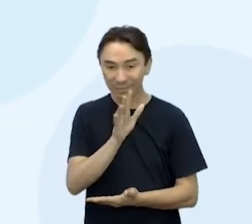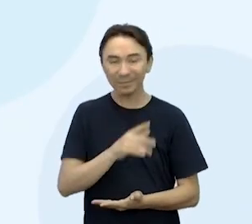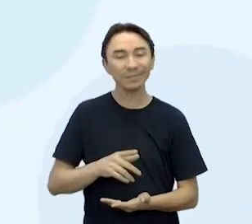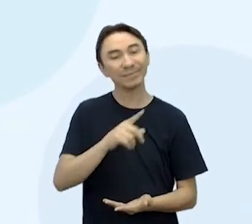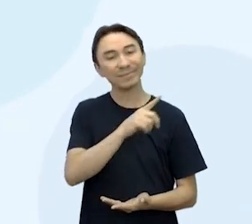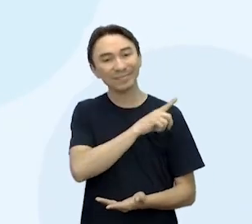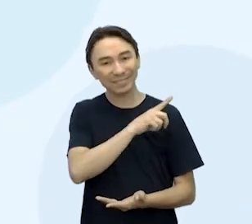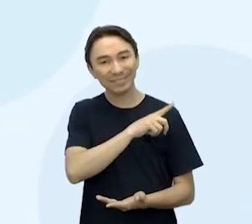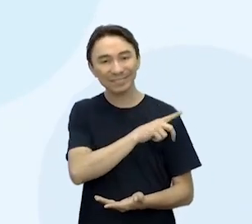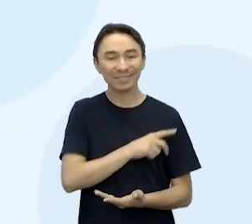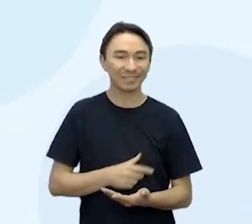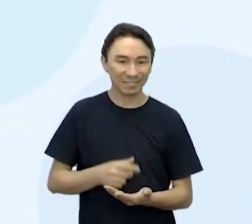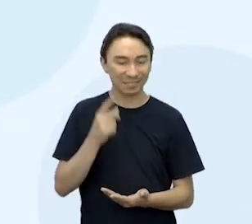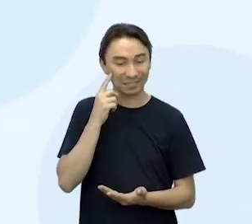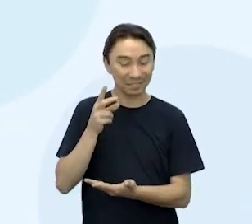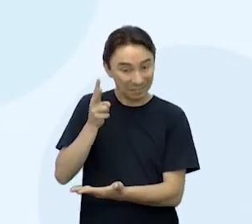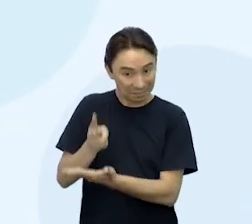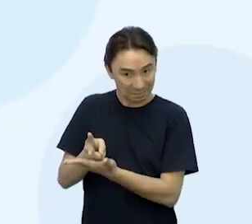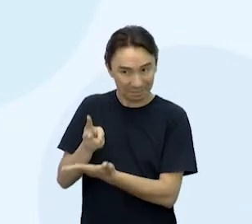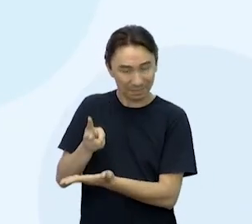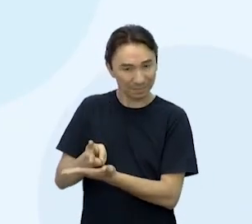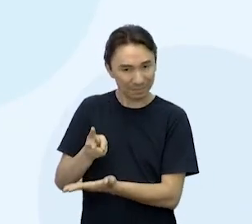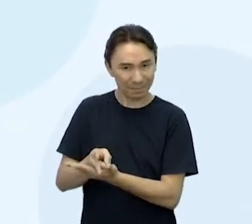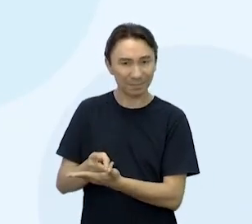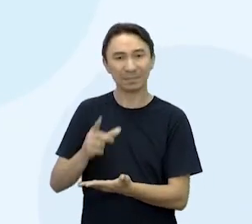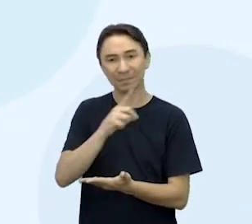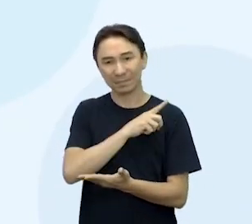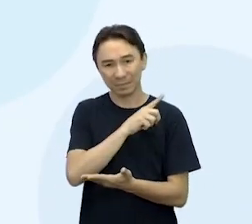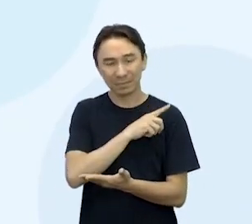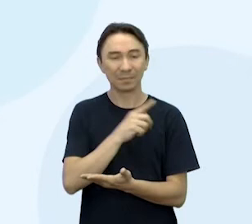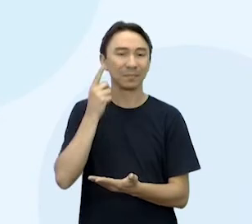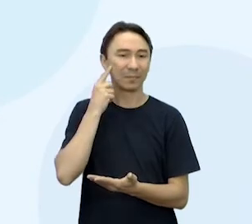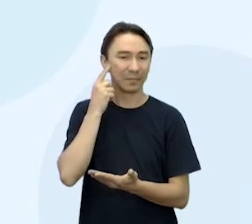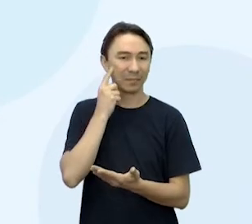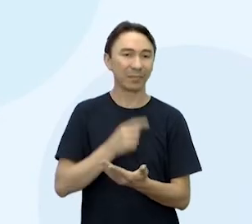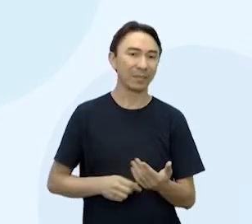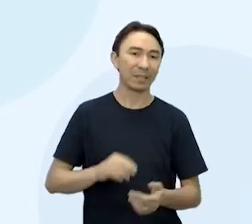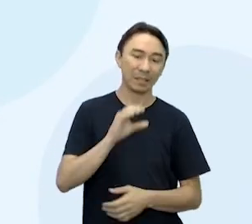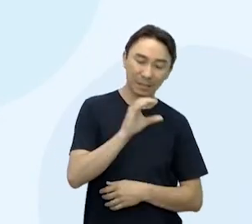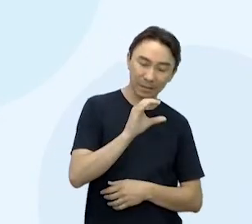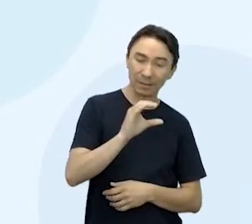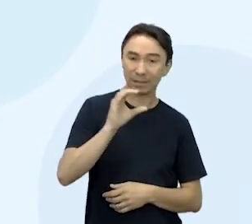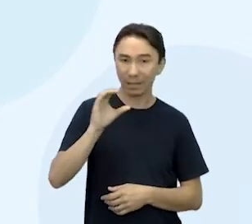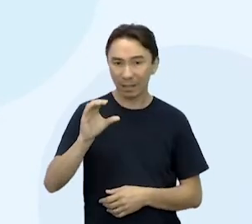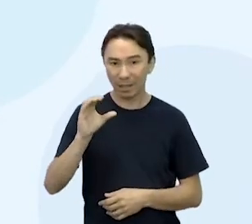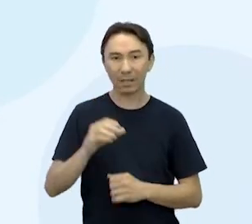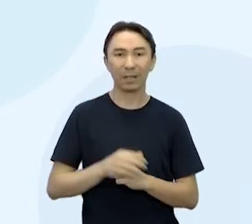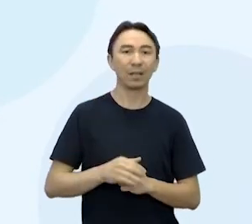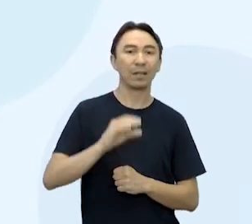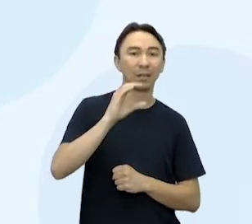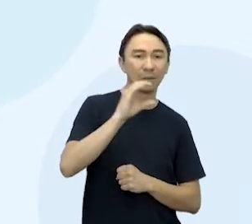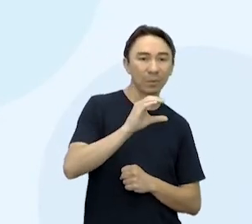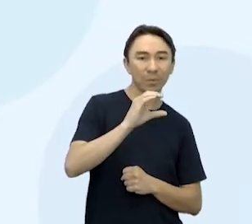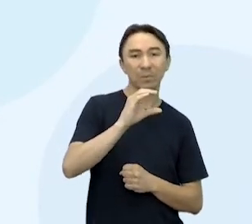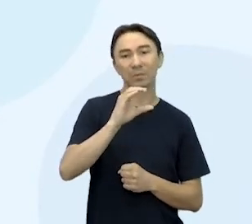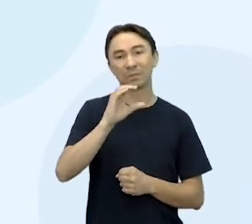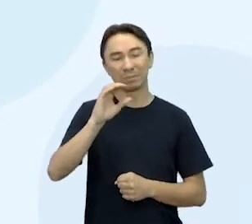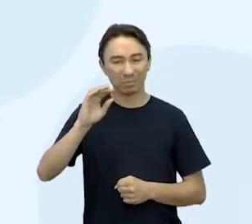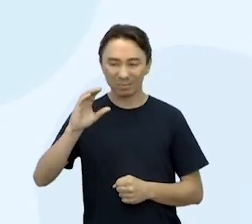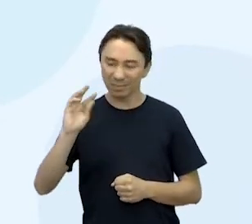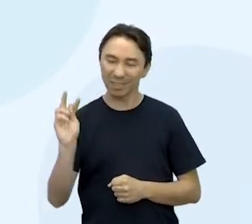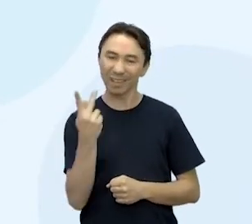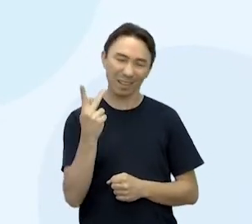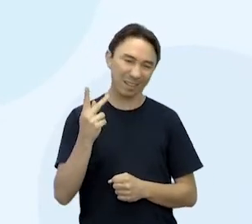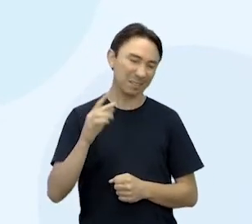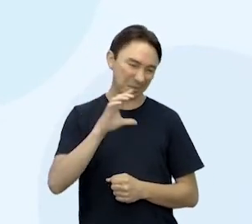gente classifica aí entre cubo de face centrada, cúbico de corpo centrado ou hexagonal. Então,